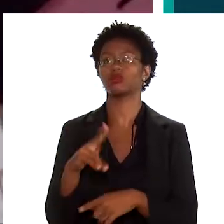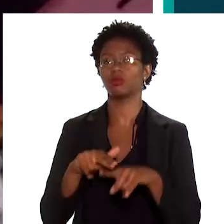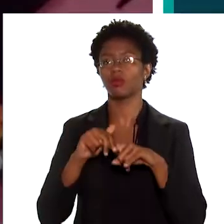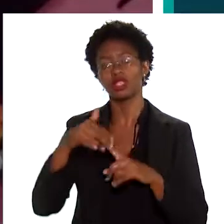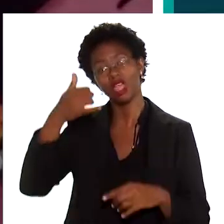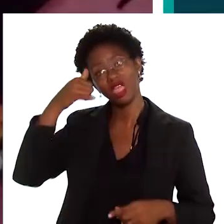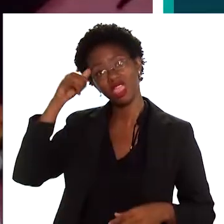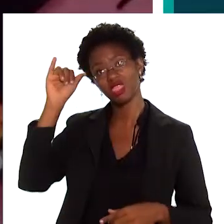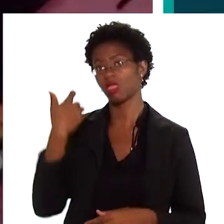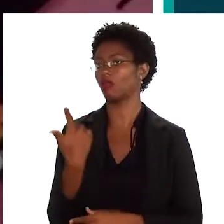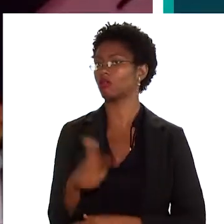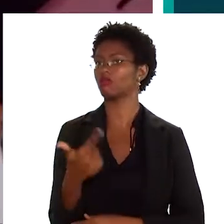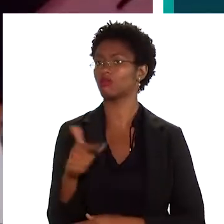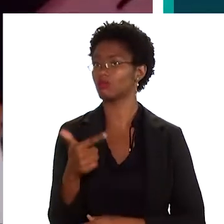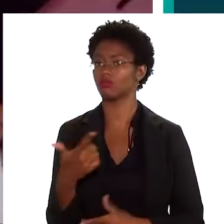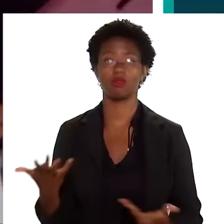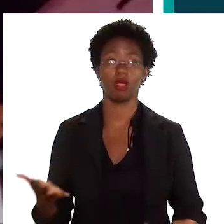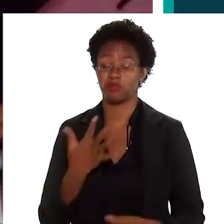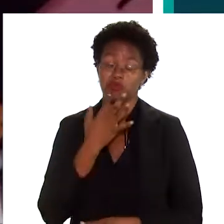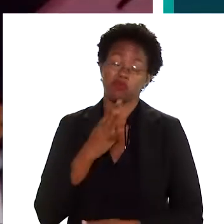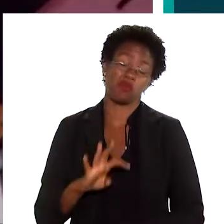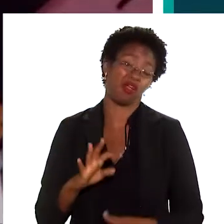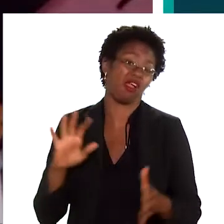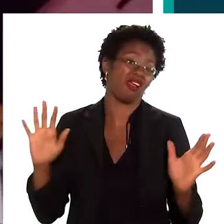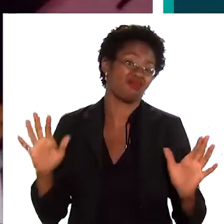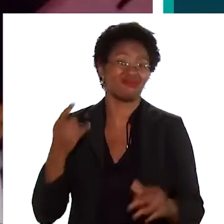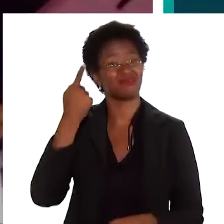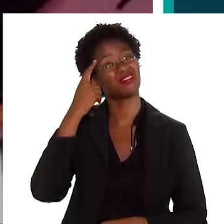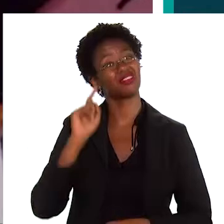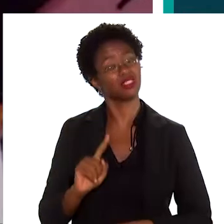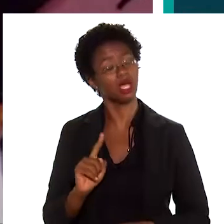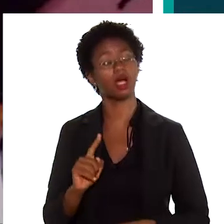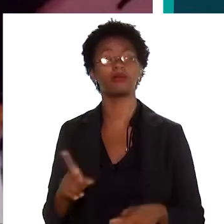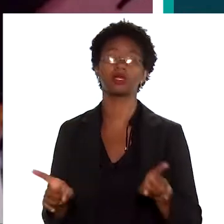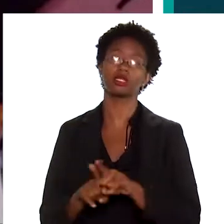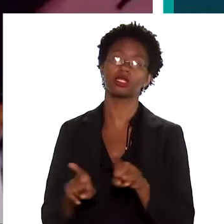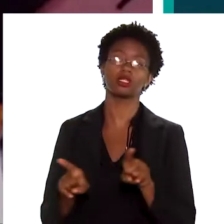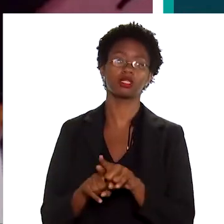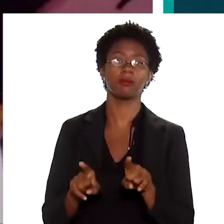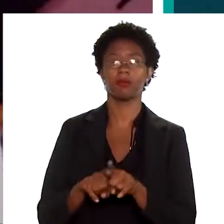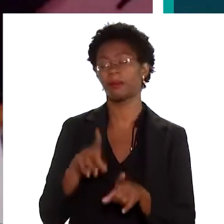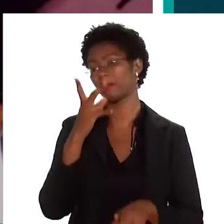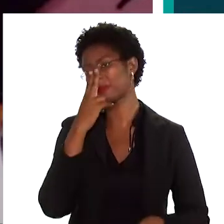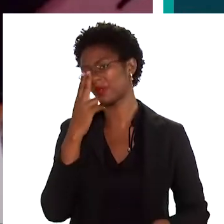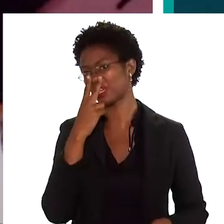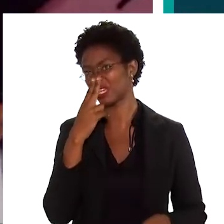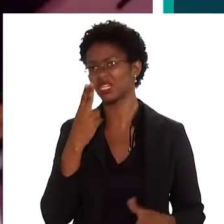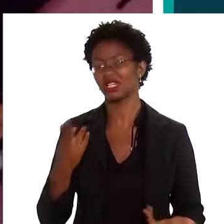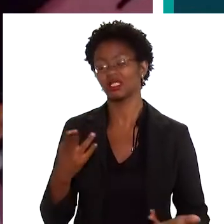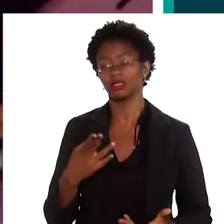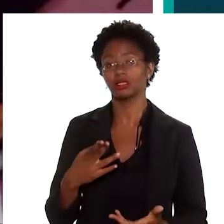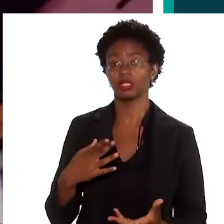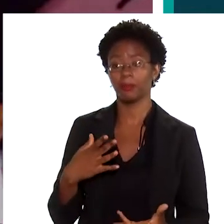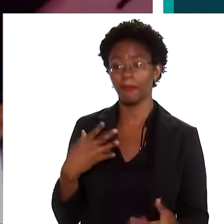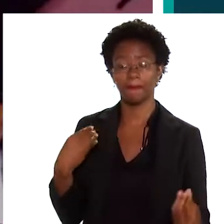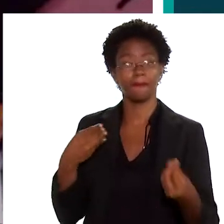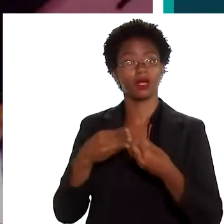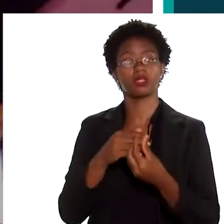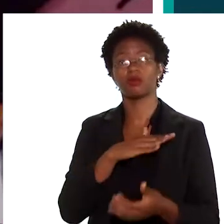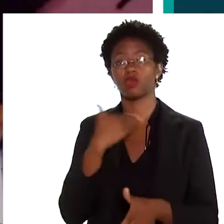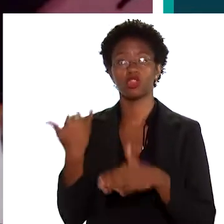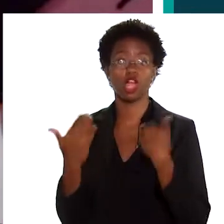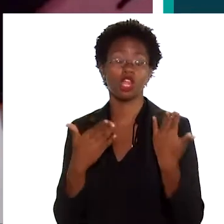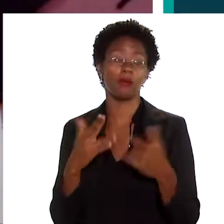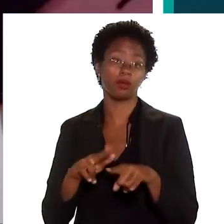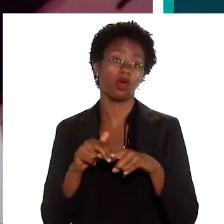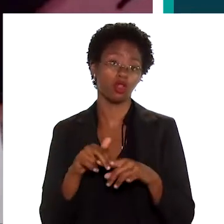né, porque não fazem a prevenção, não têm um conhecimento adequado, como também estão mais sujeitos a uma mortalidade por não